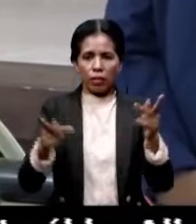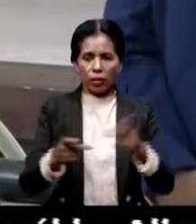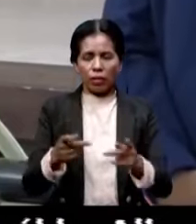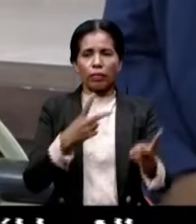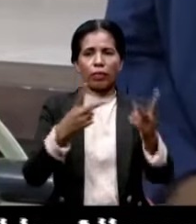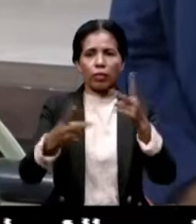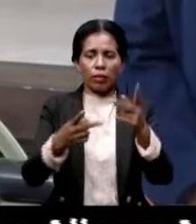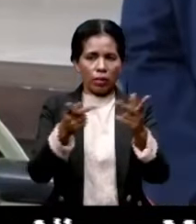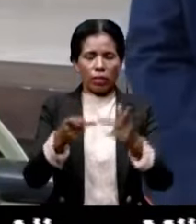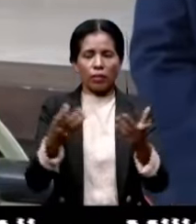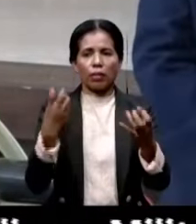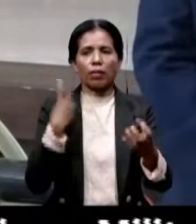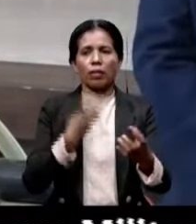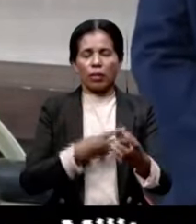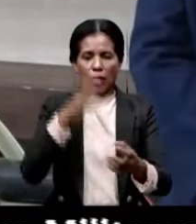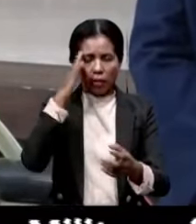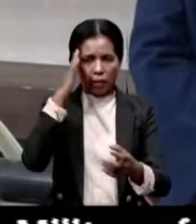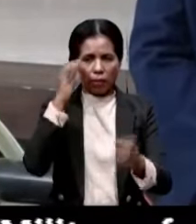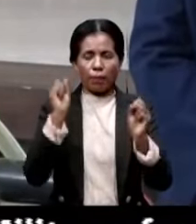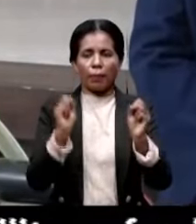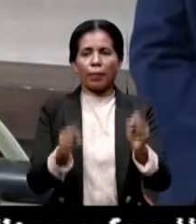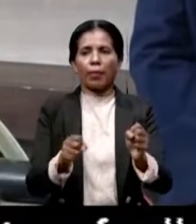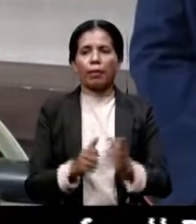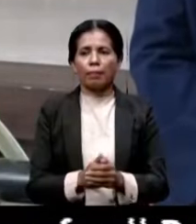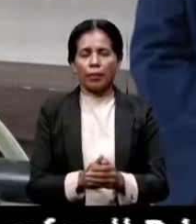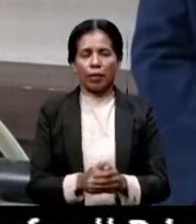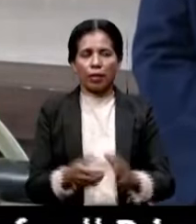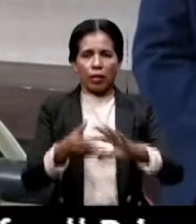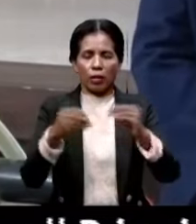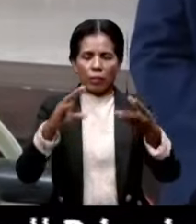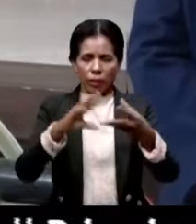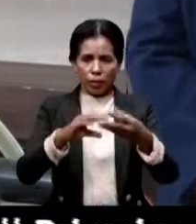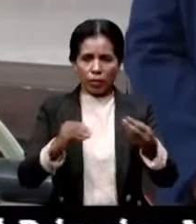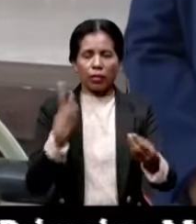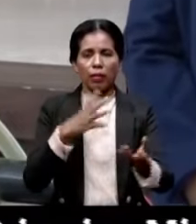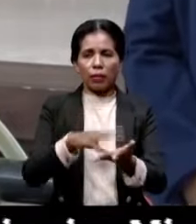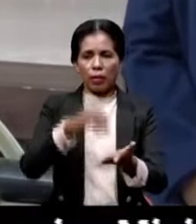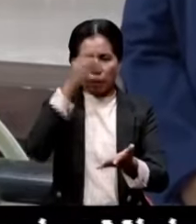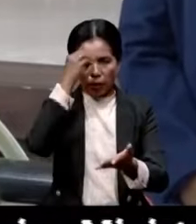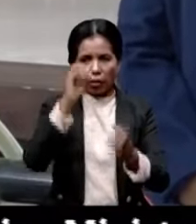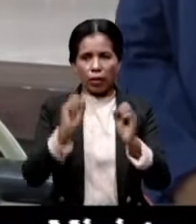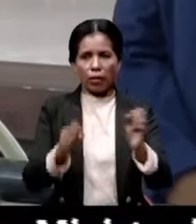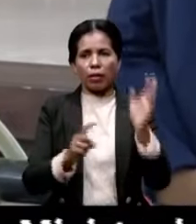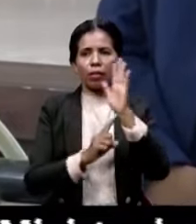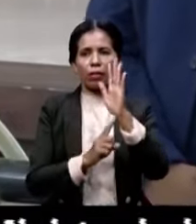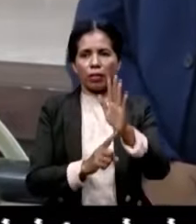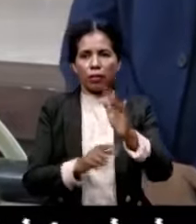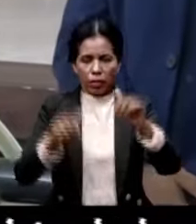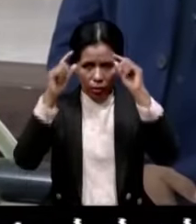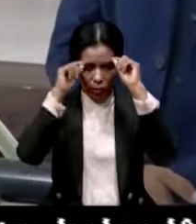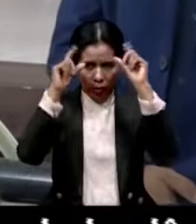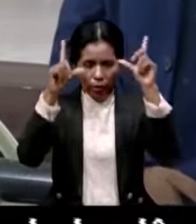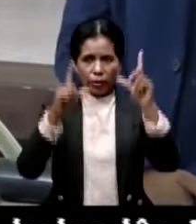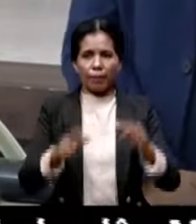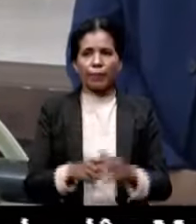tang áreas baluk nebe maka ita hanoin katak beleza nesse setores Sira nebe maka precisa ita tu aprende para tu bela aplicar ya contexto Timor-Leste nya.